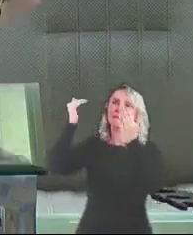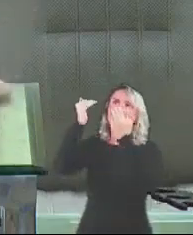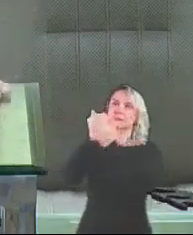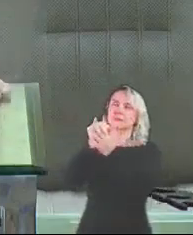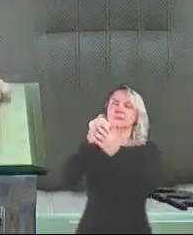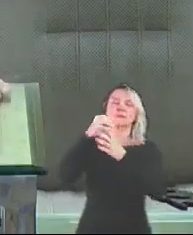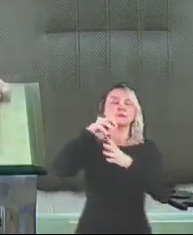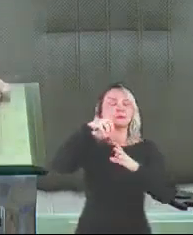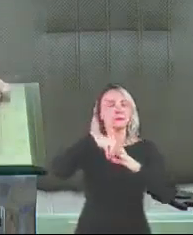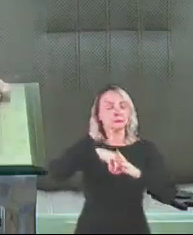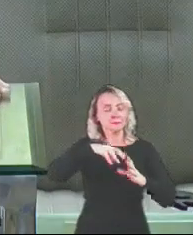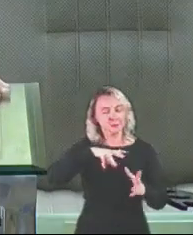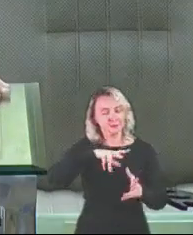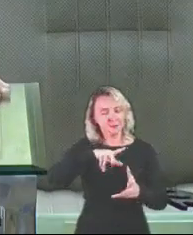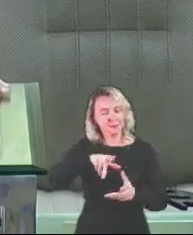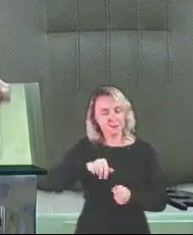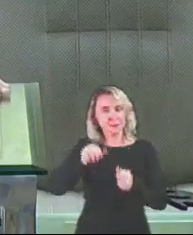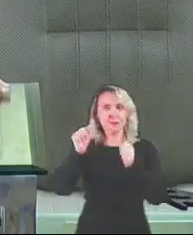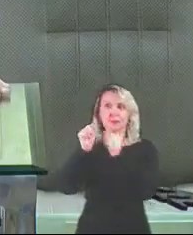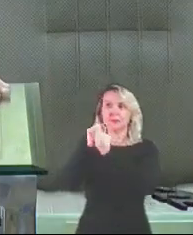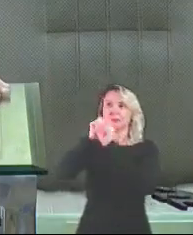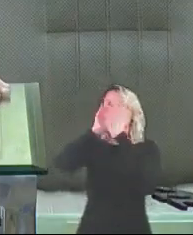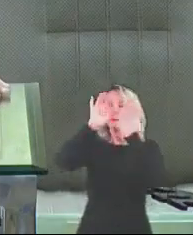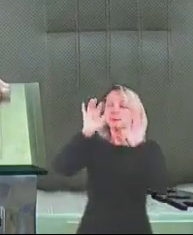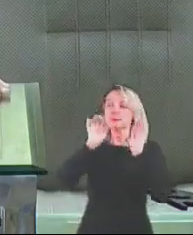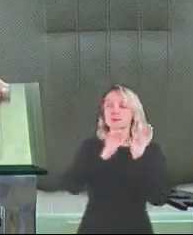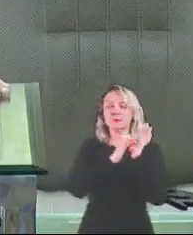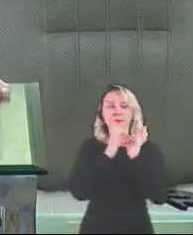nações. Glórias a Jesus.